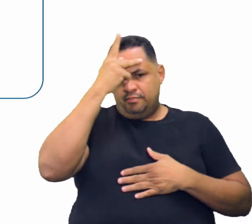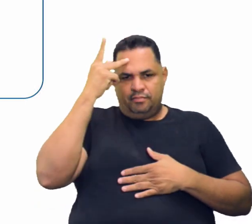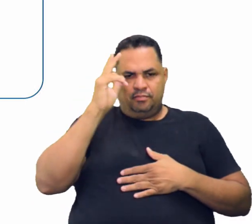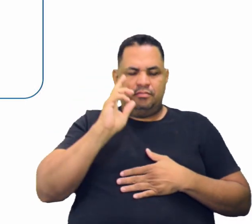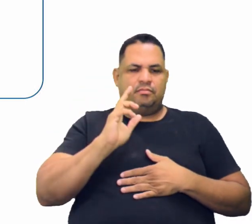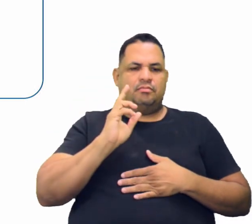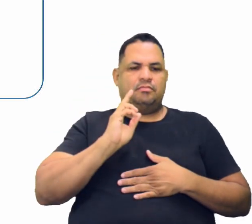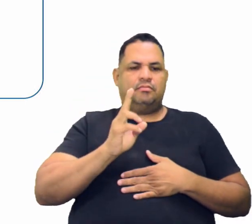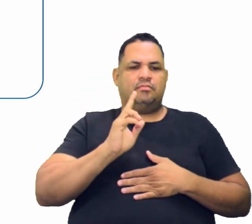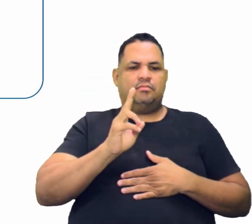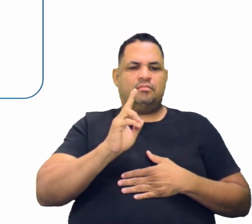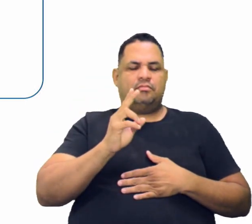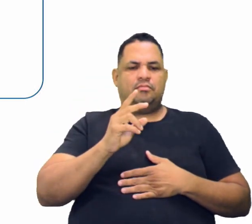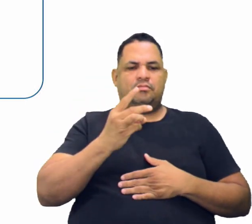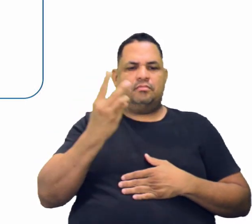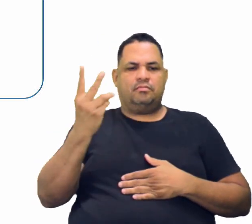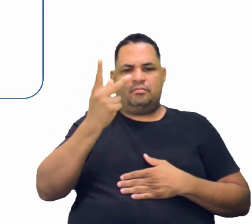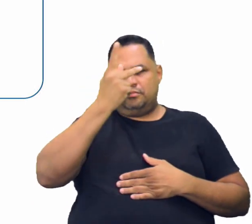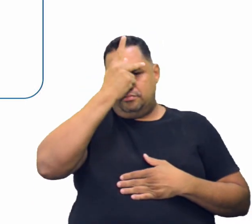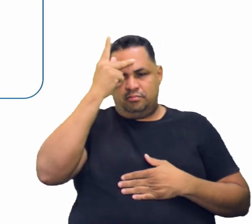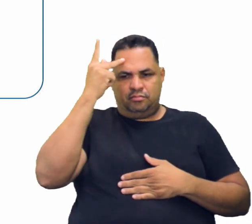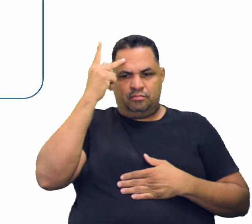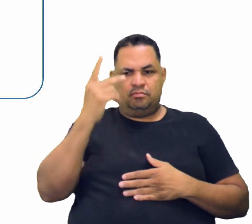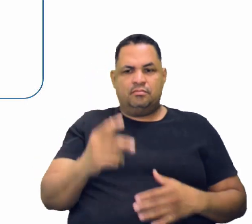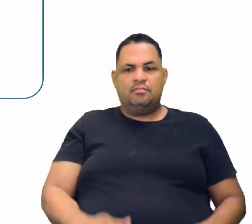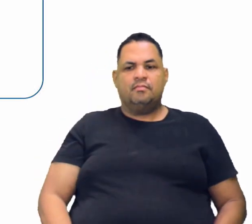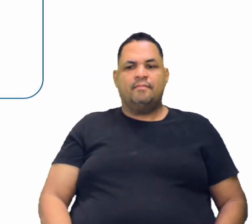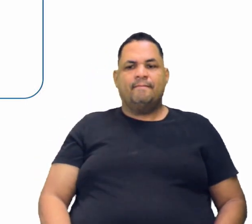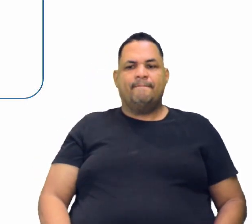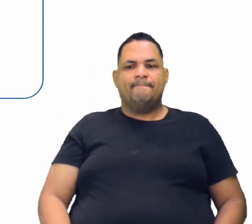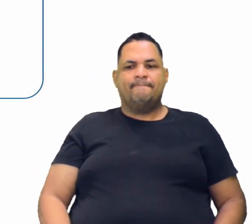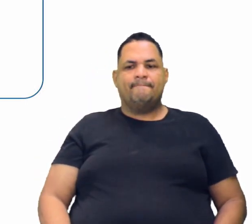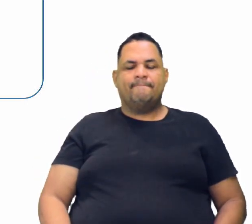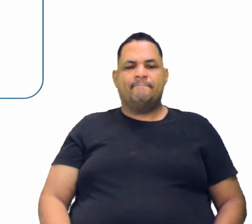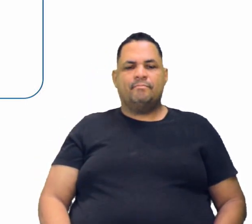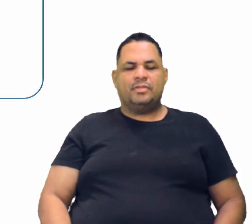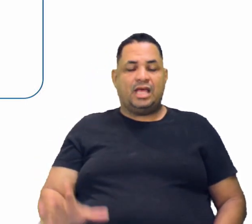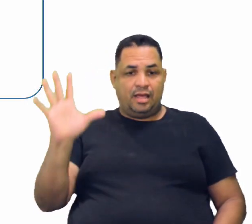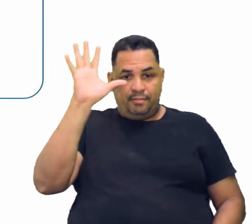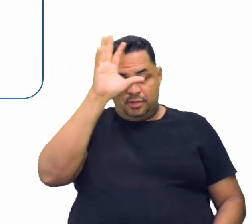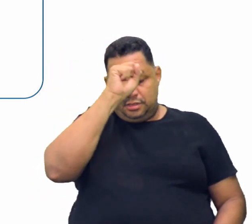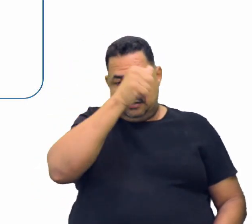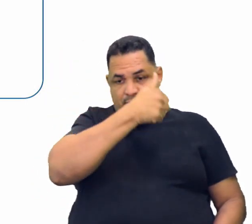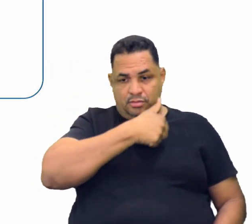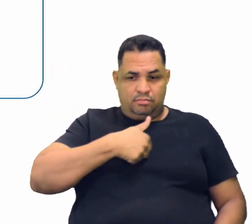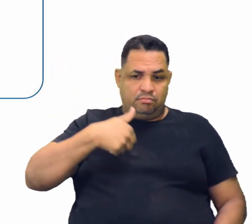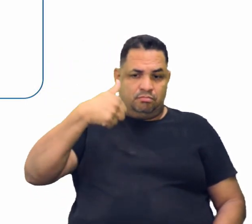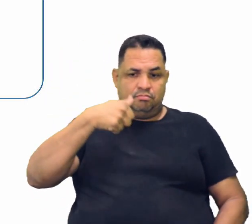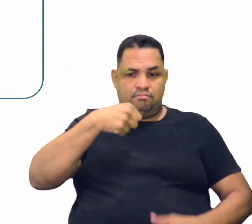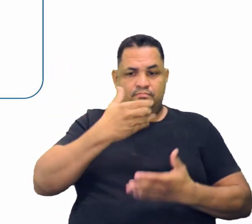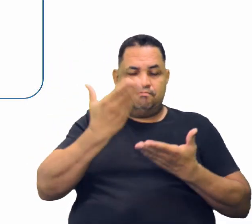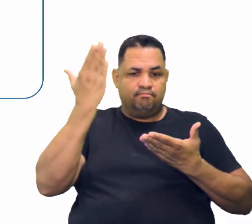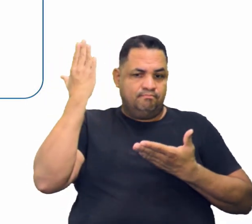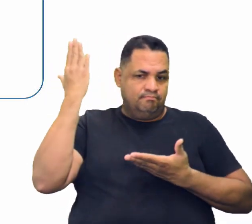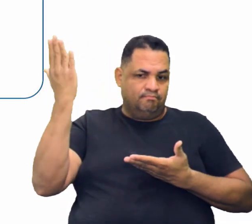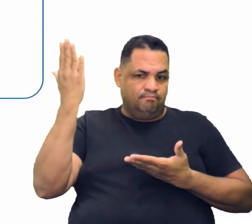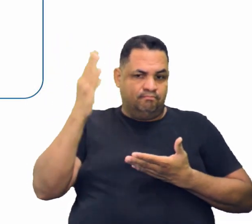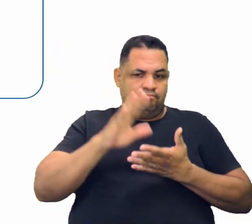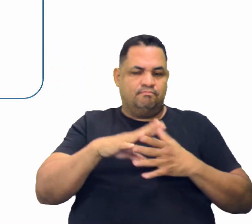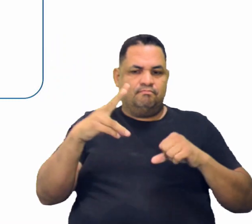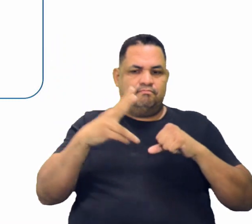sempre na terceira pessoa. Então, para fixar esta questão